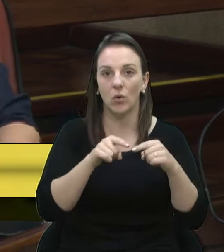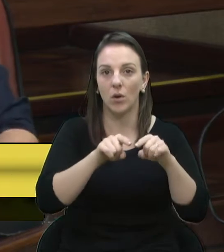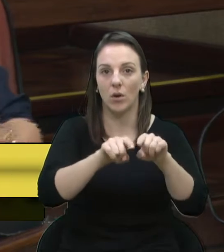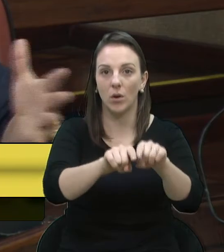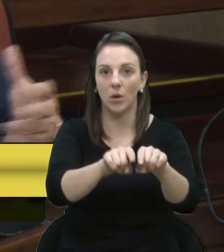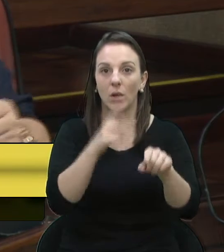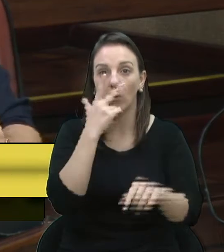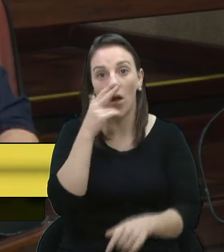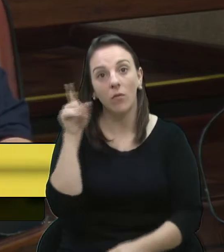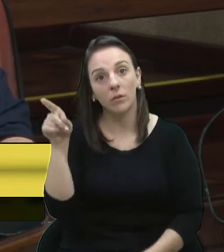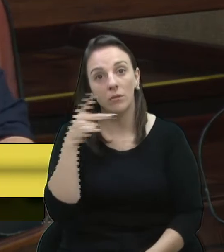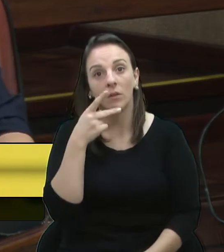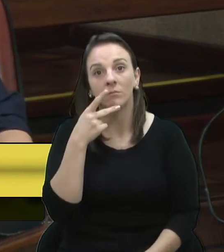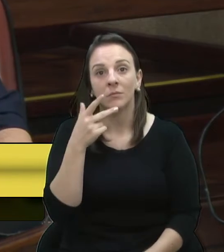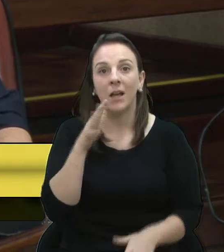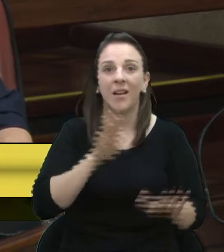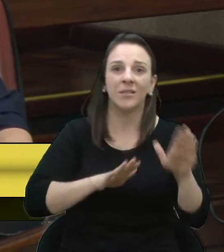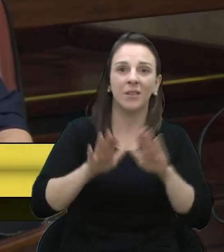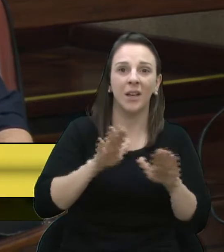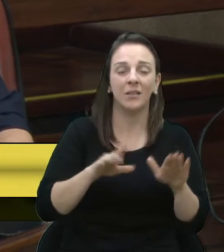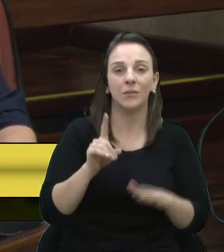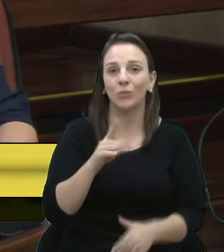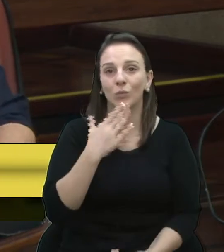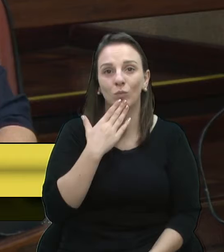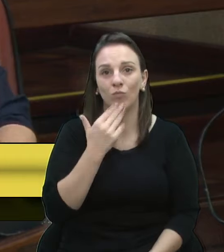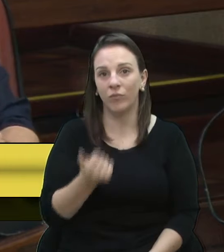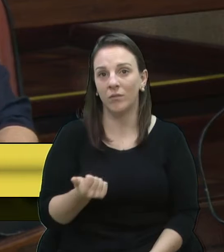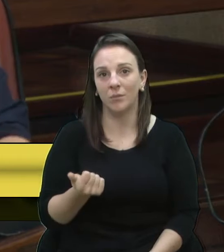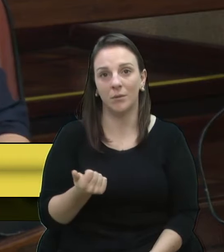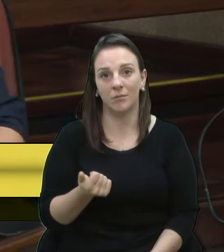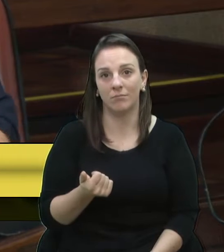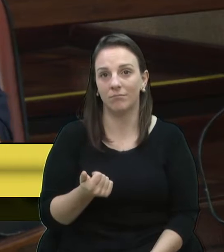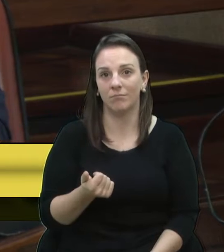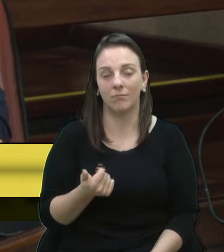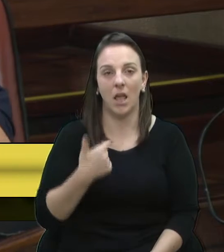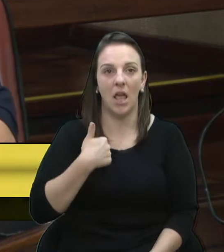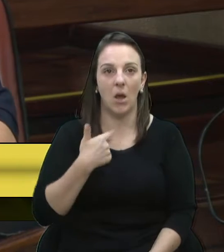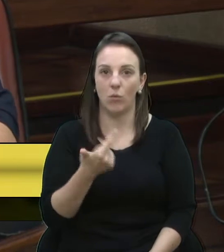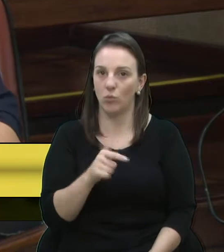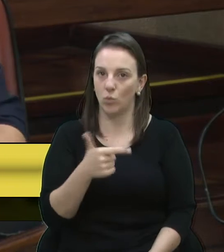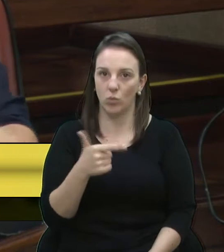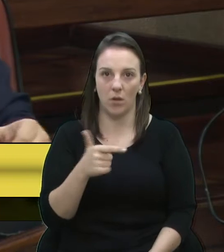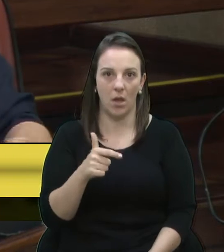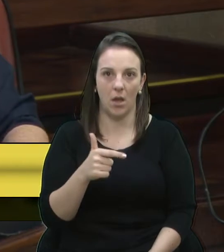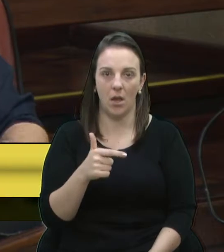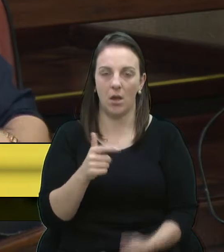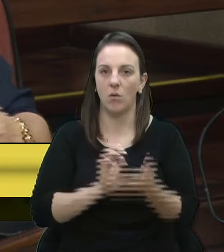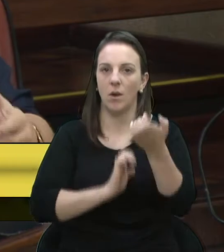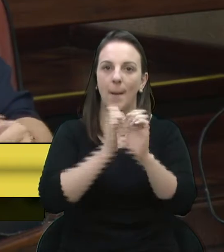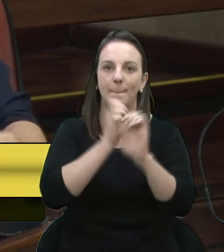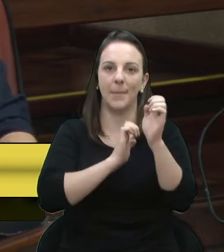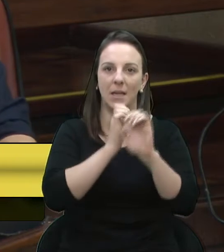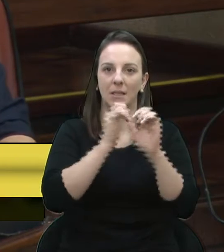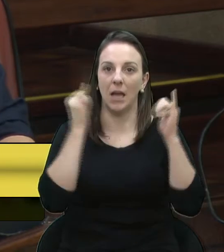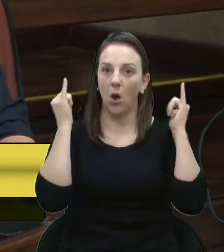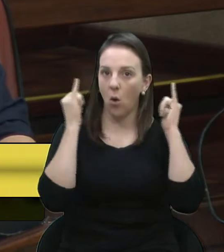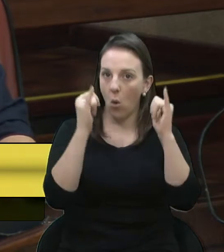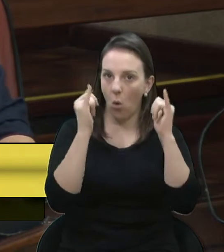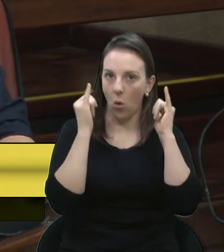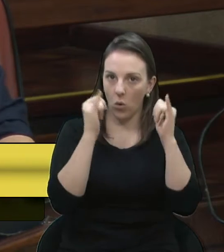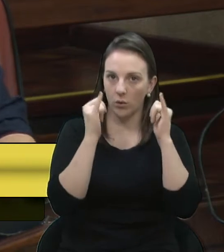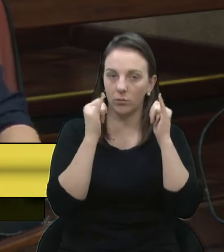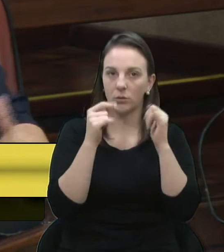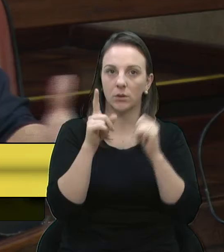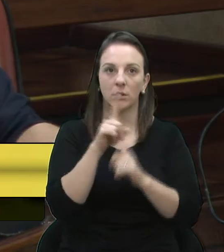é porque talvez o negócio não é bom. Eu não tenho empresa de ônibus, não faço esse tipo